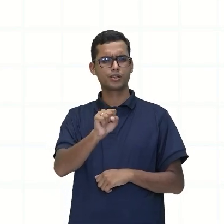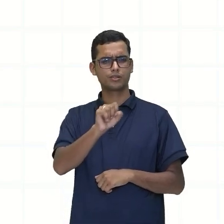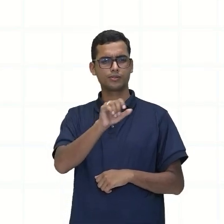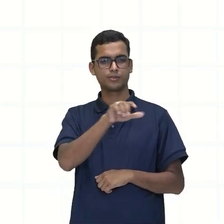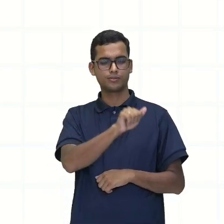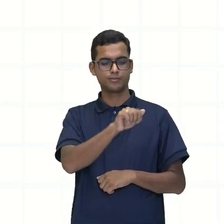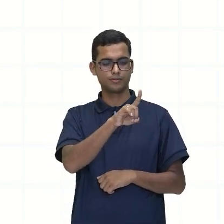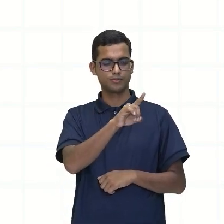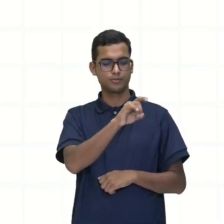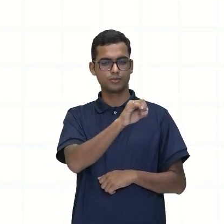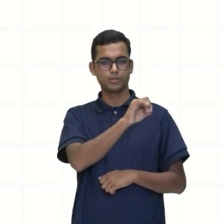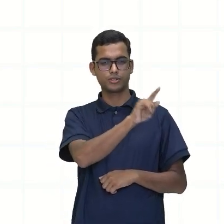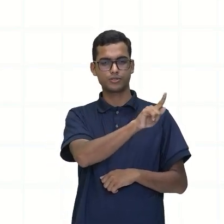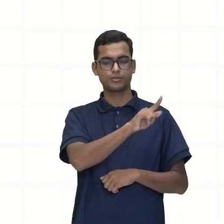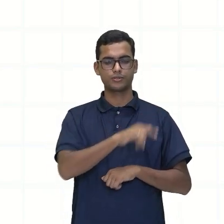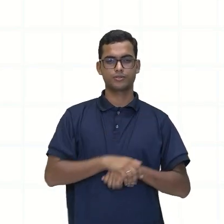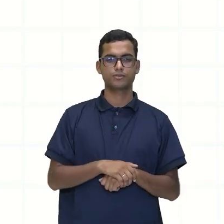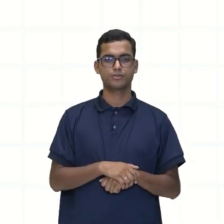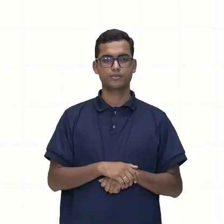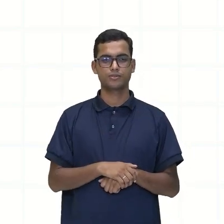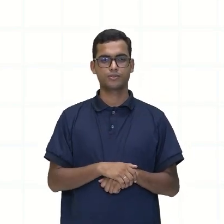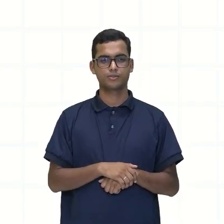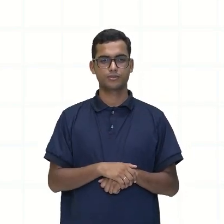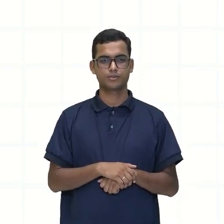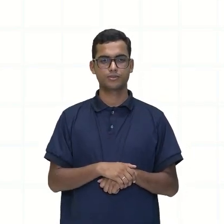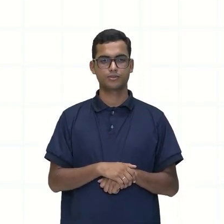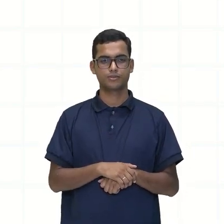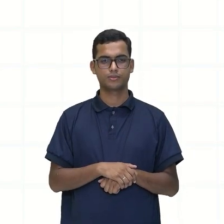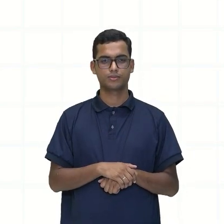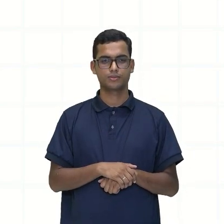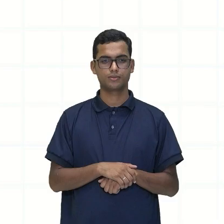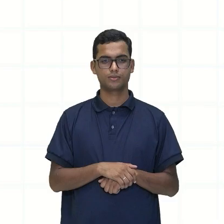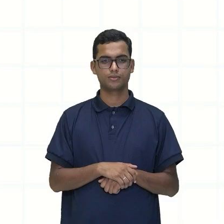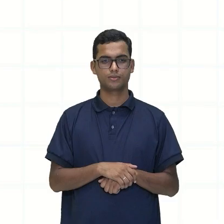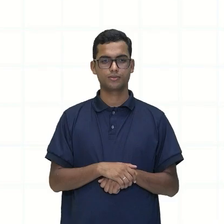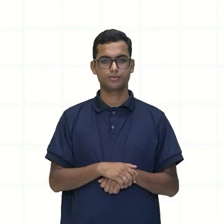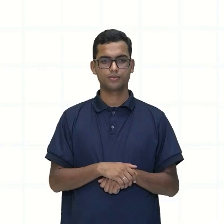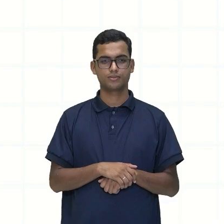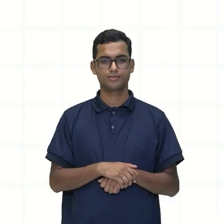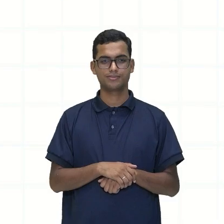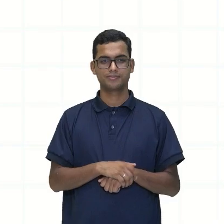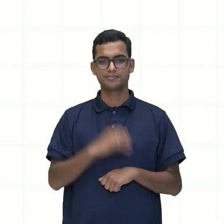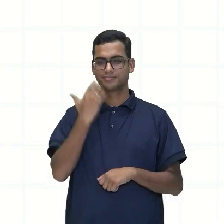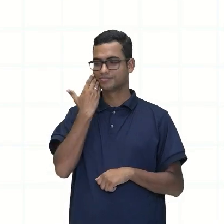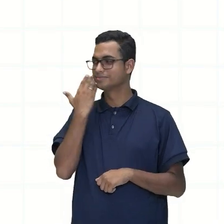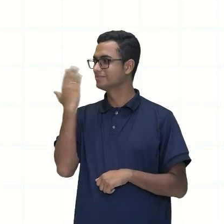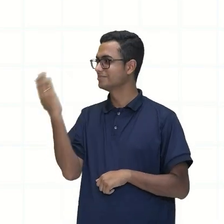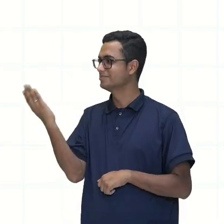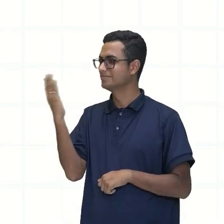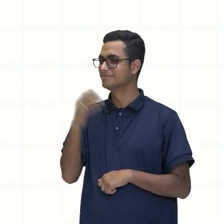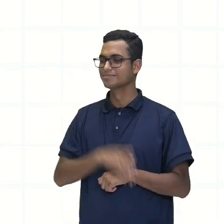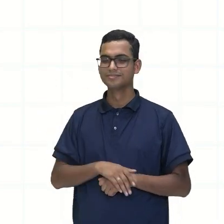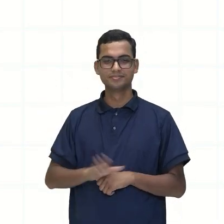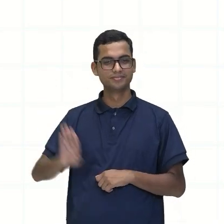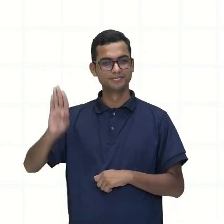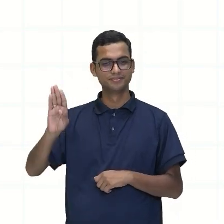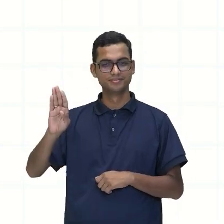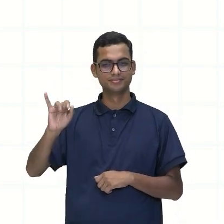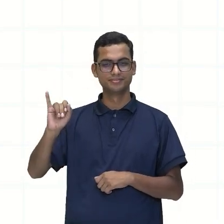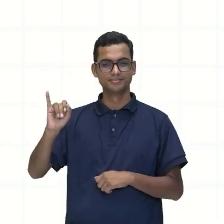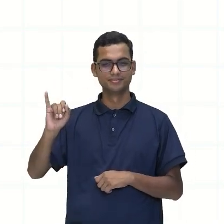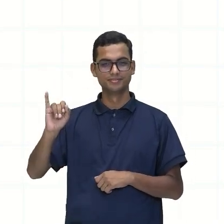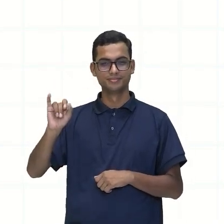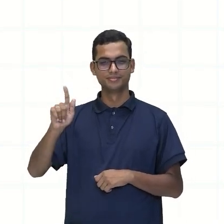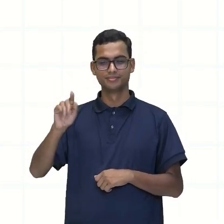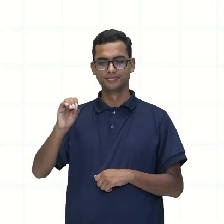certo? Eu posso dizer assim, Bigode, é o cachorrinho que tinha lá em casa. Bigode is